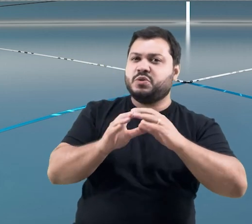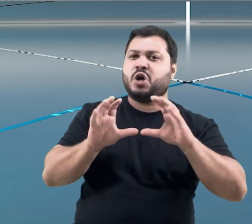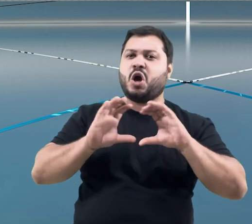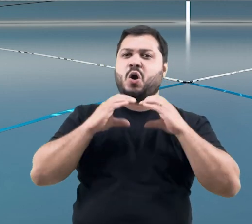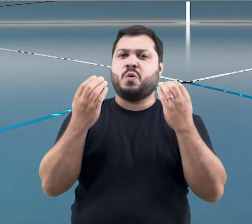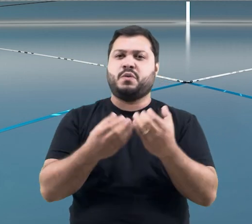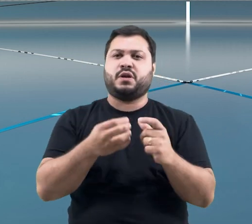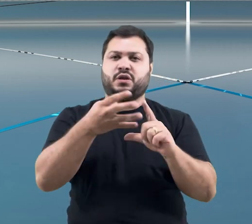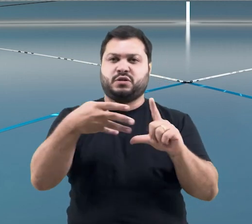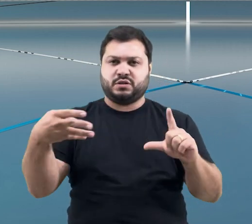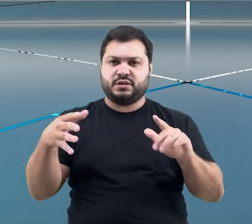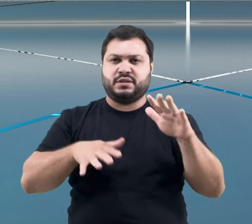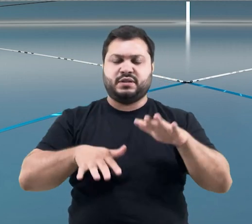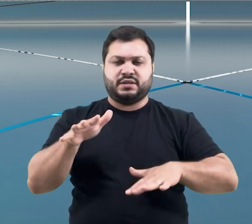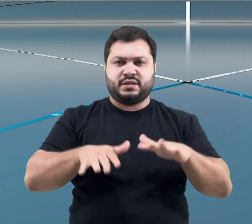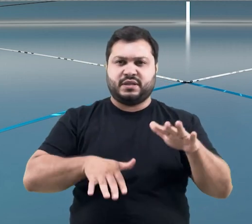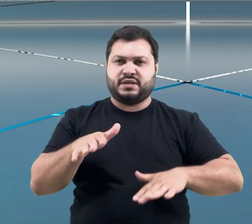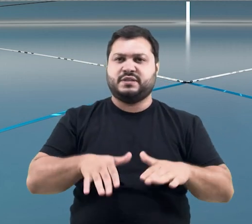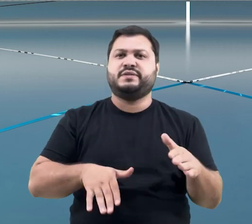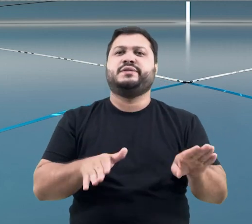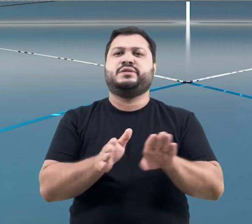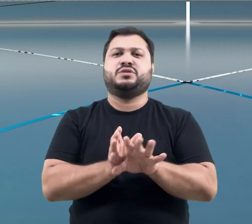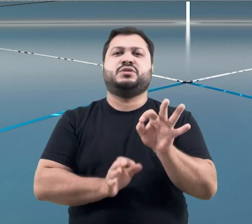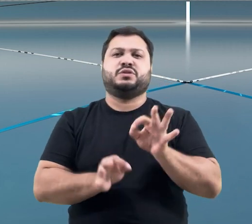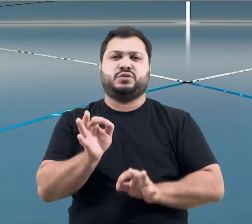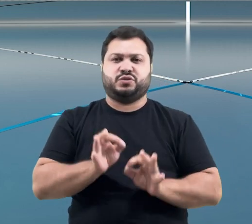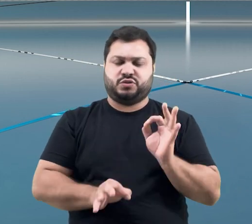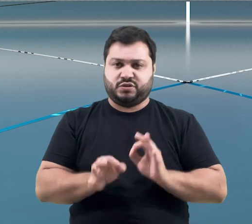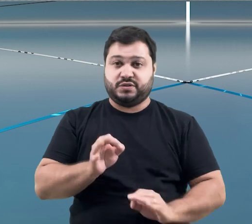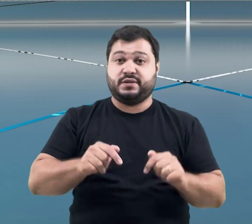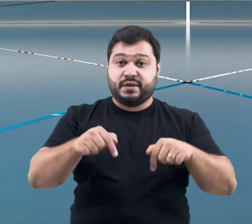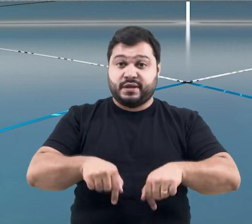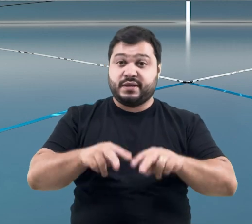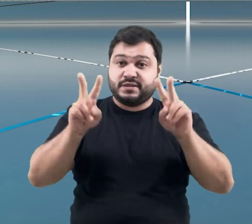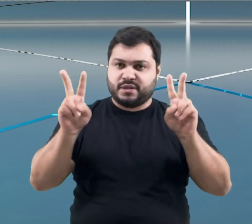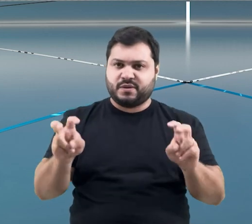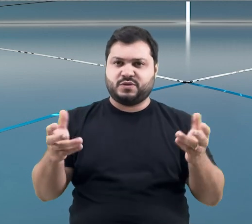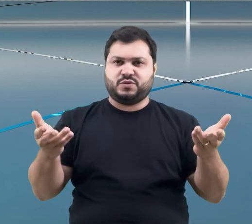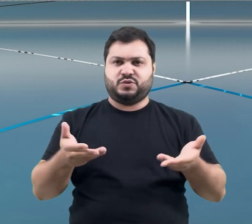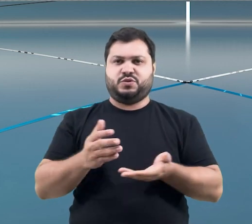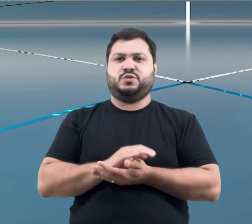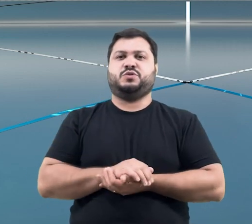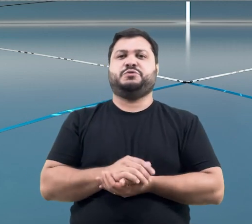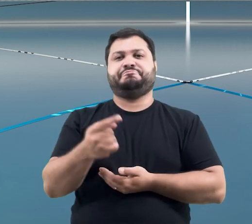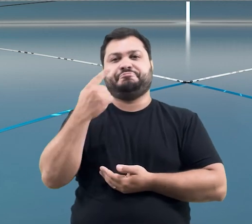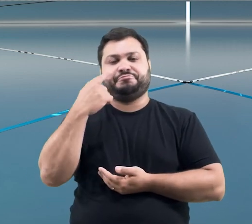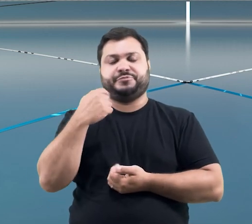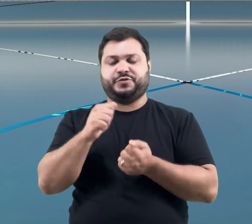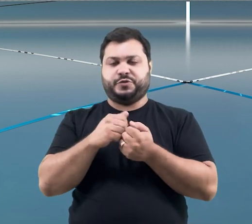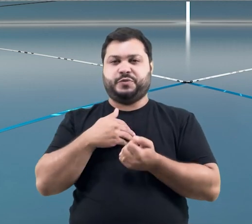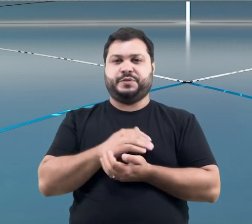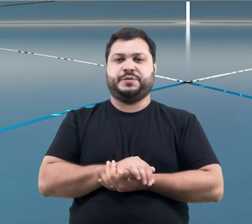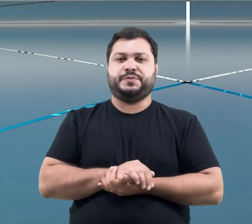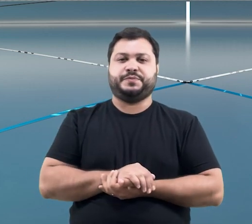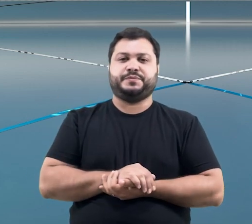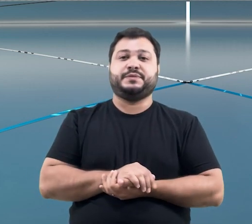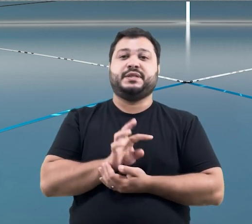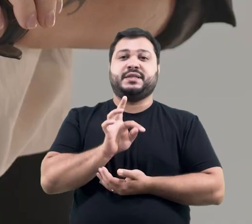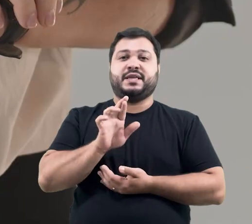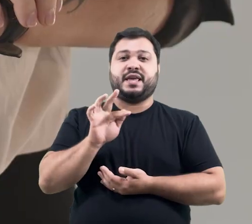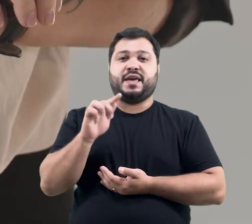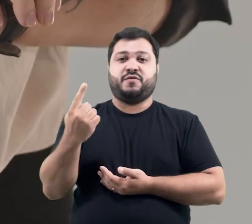comunidade LGBTQIA+, que muitas vezes chegam à justiça. Esse é o assunto dessa edição. Confira